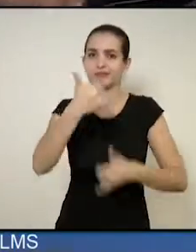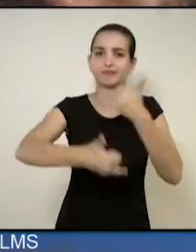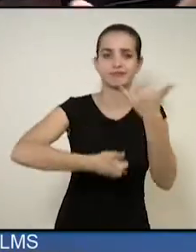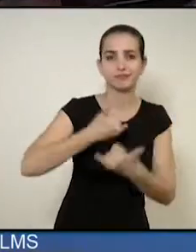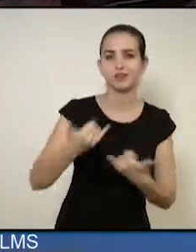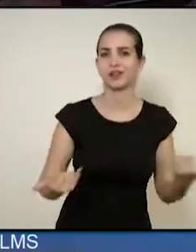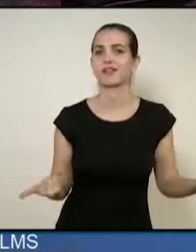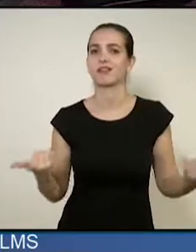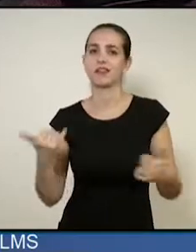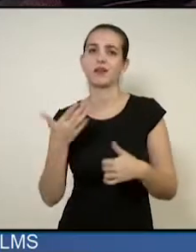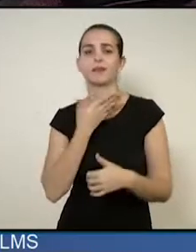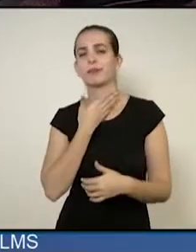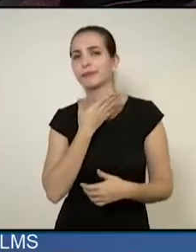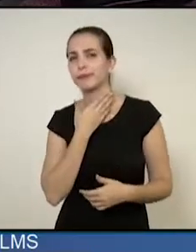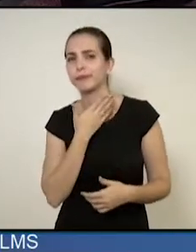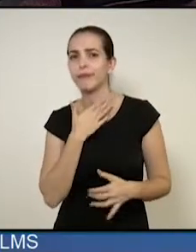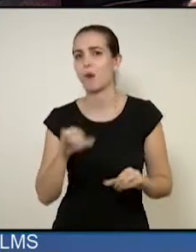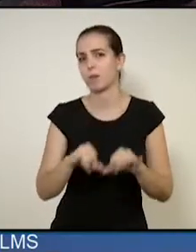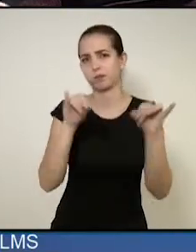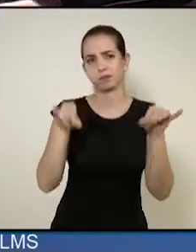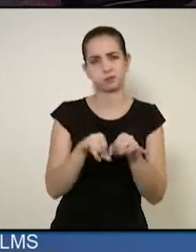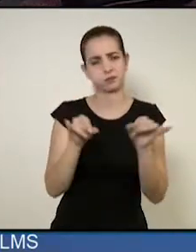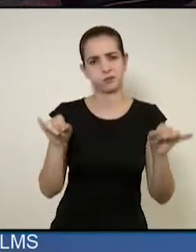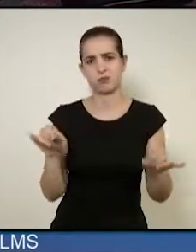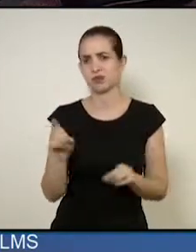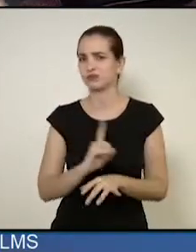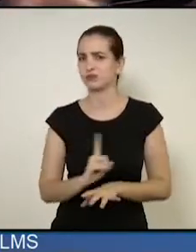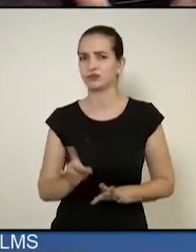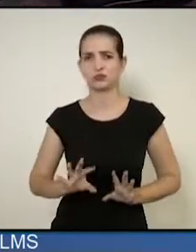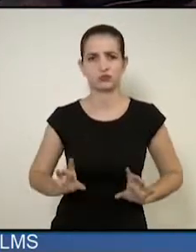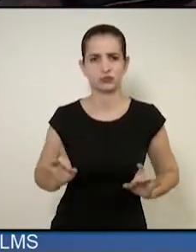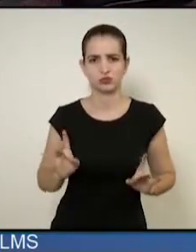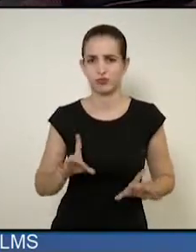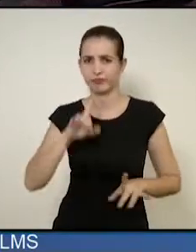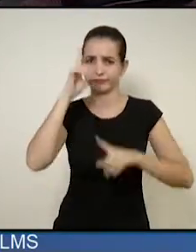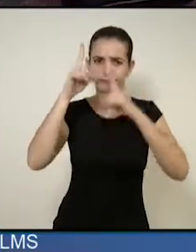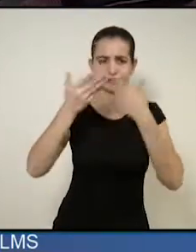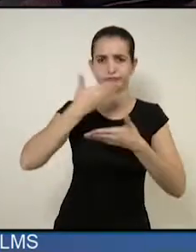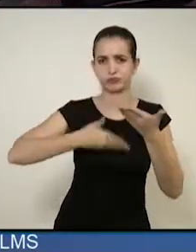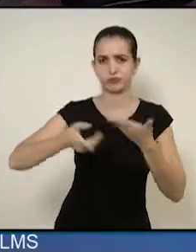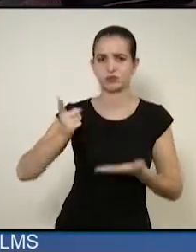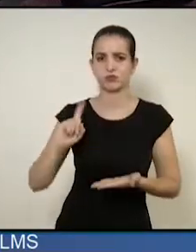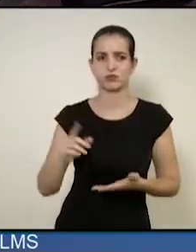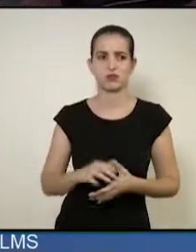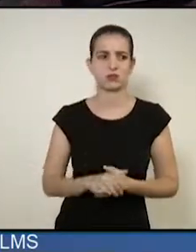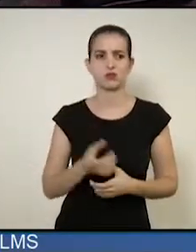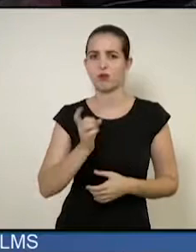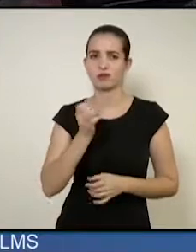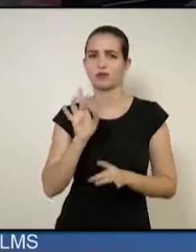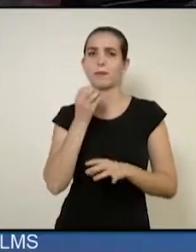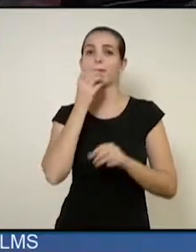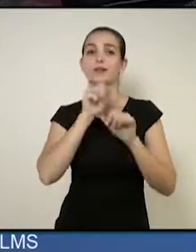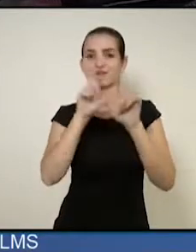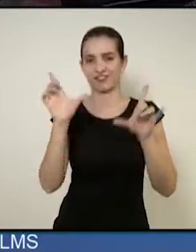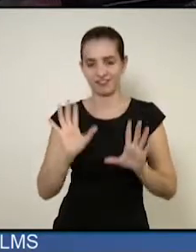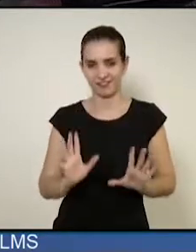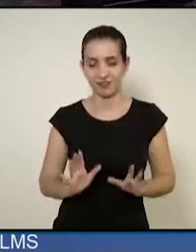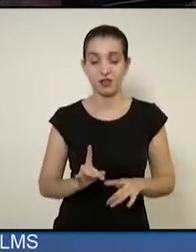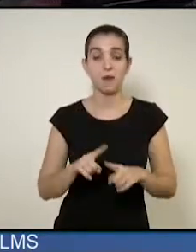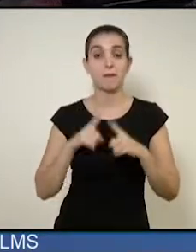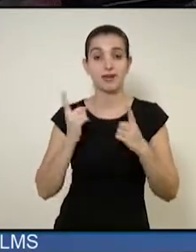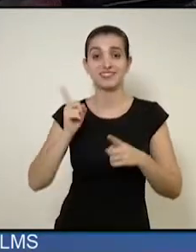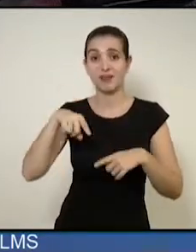para conversar com as pessoas só para trocar ideias, não. Não é para falar bom dia no WhatsApp. Bom dia. É